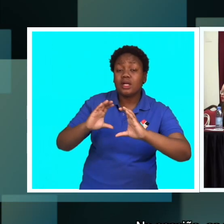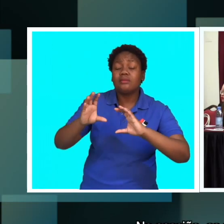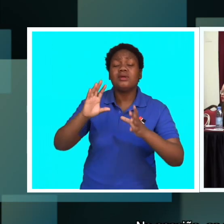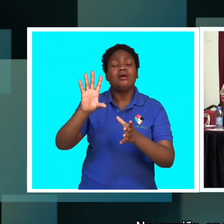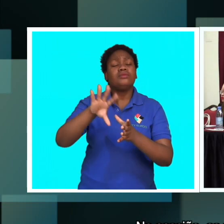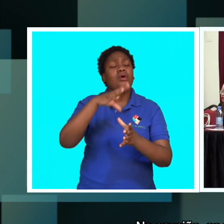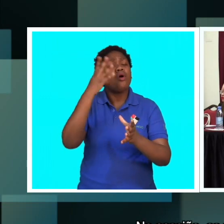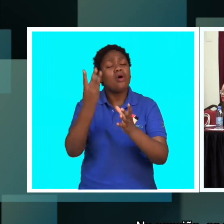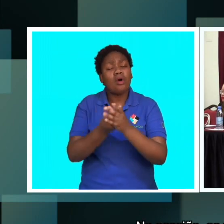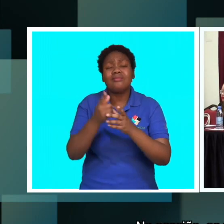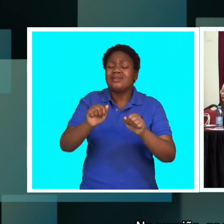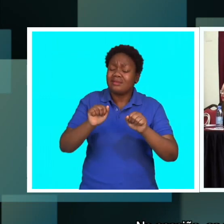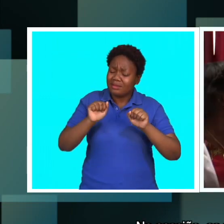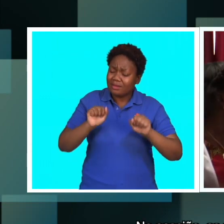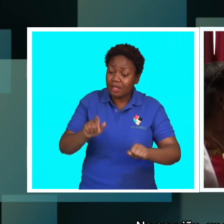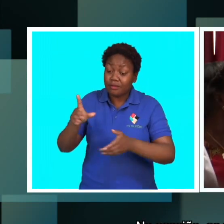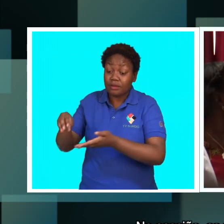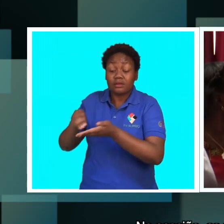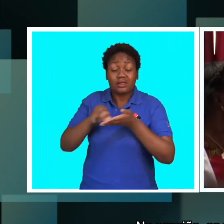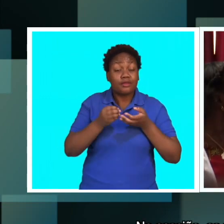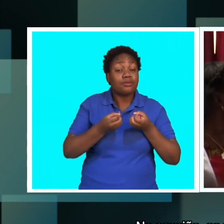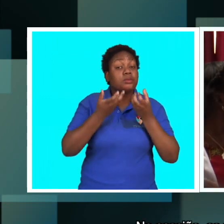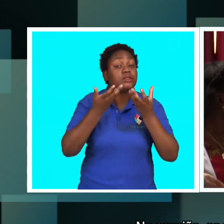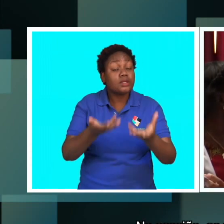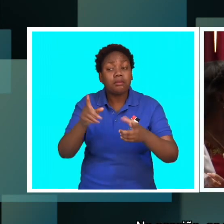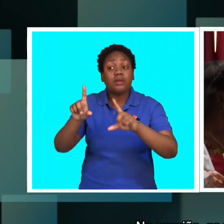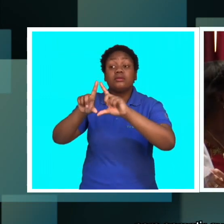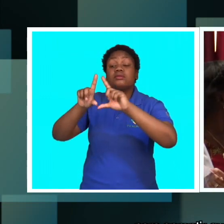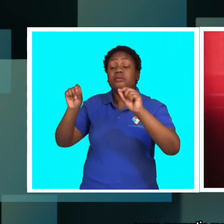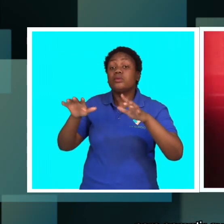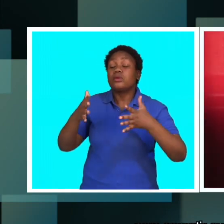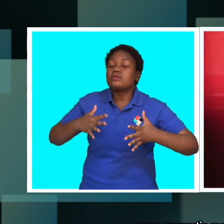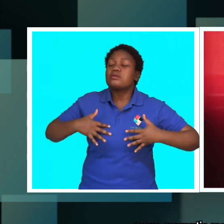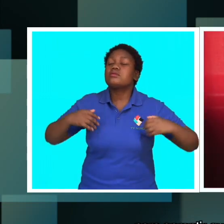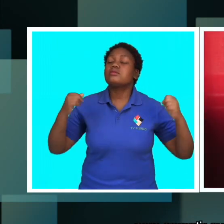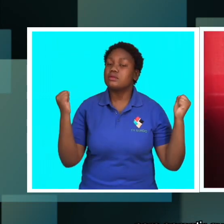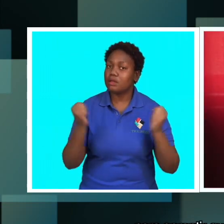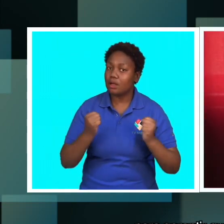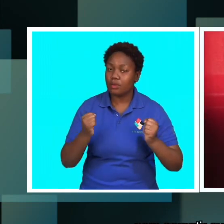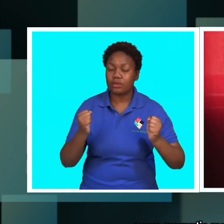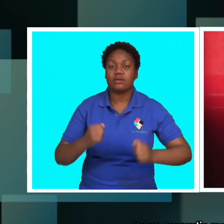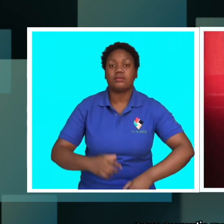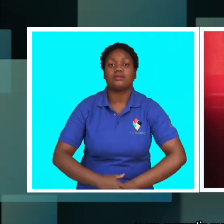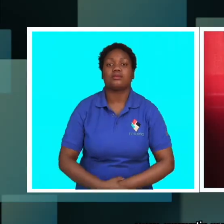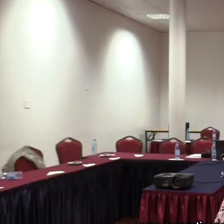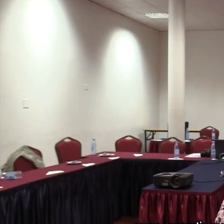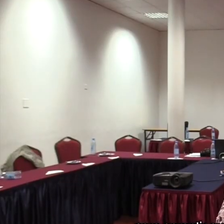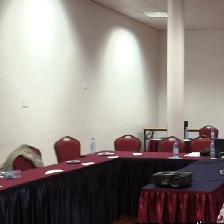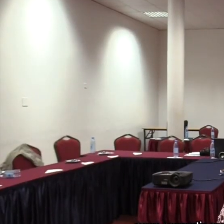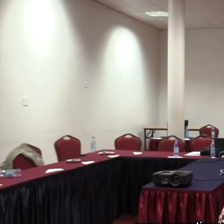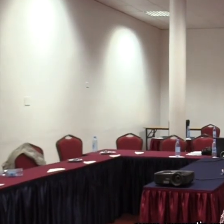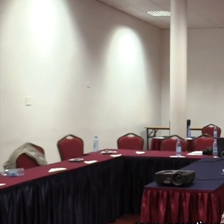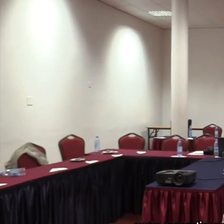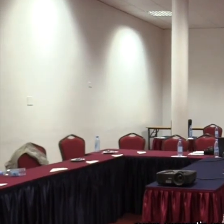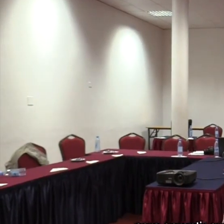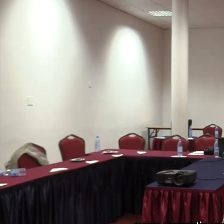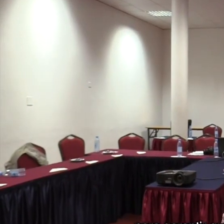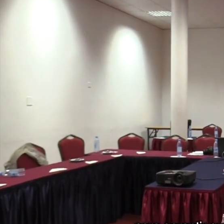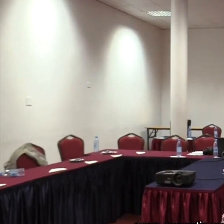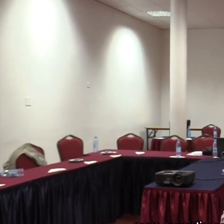infantizaram a necessidade de uma comunicação mais inclusiva para garantir que informações sobre saúde